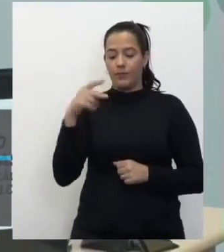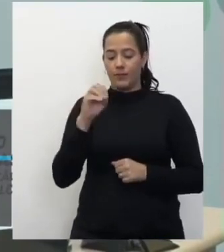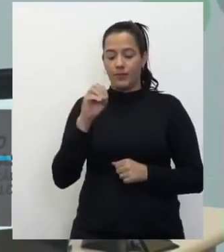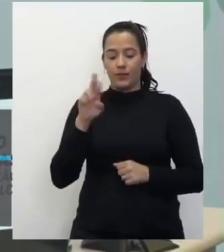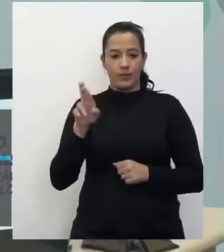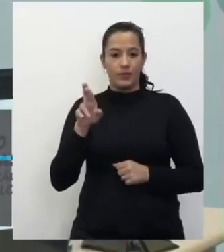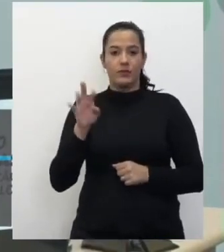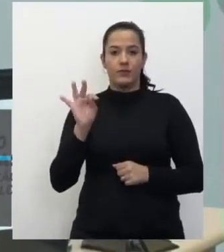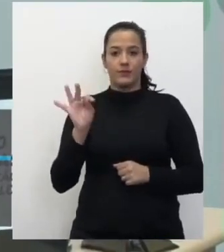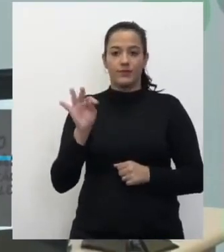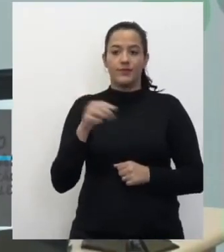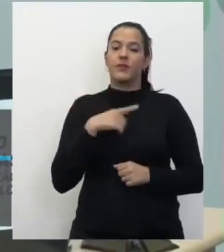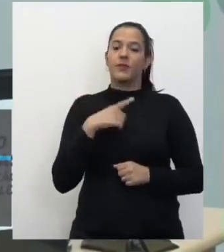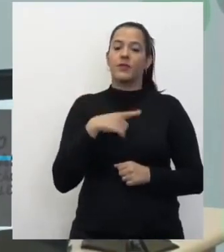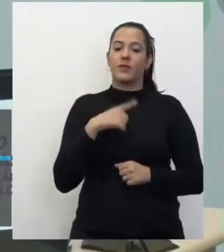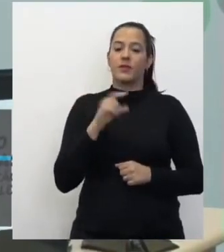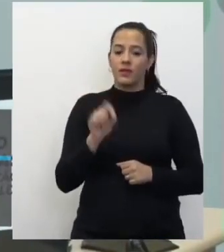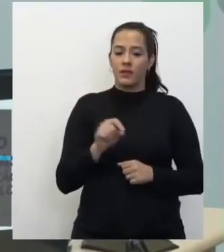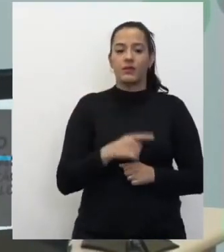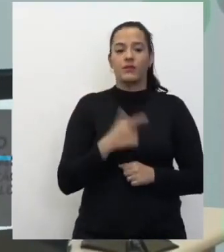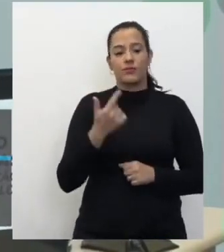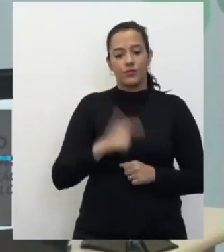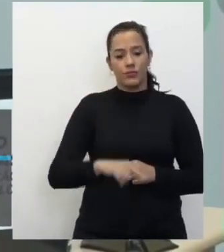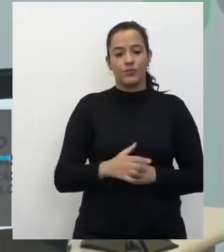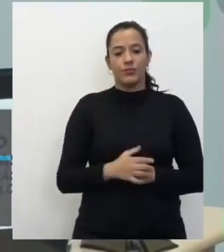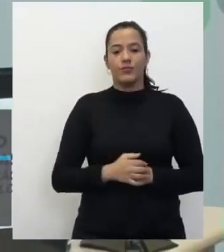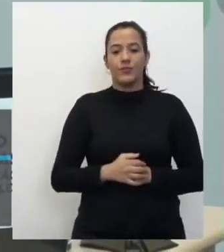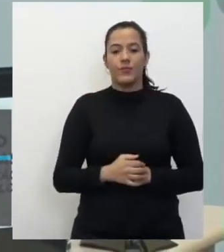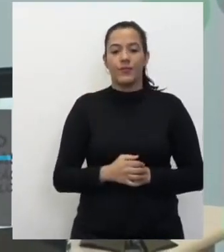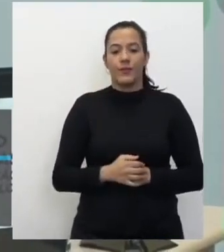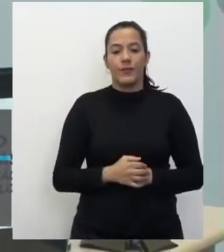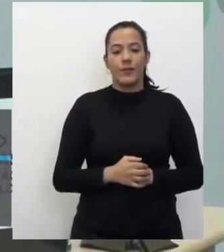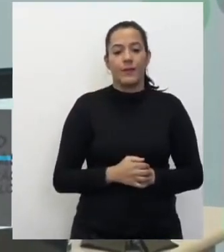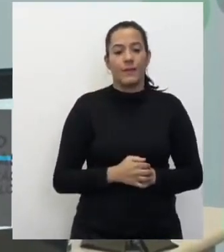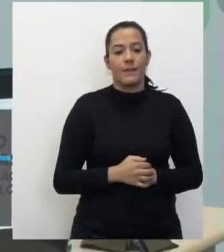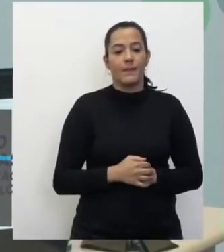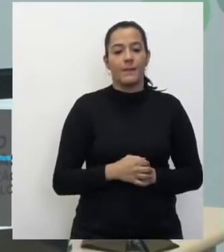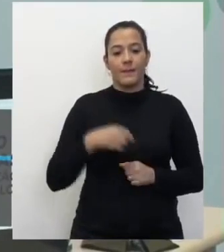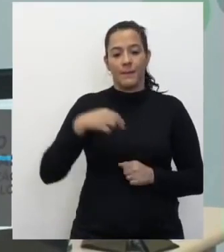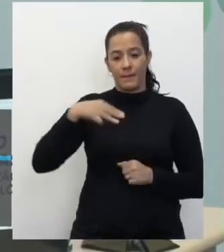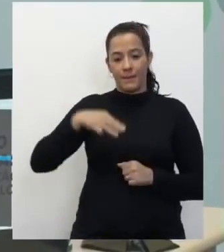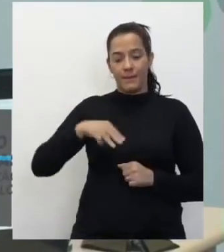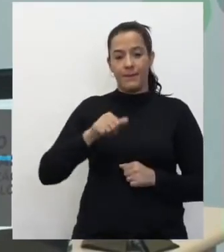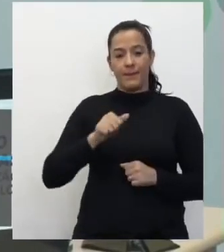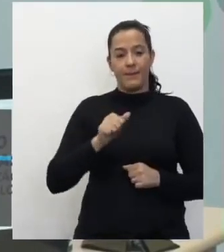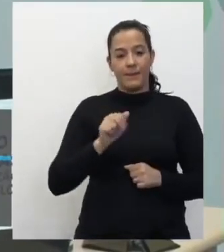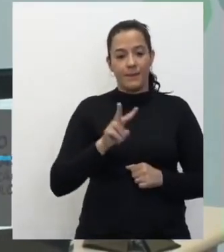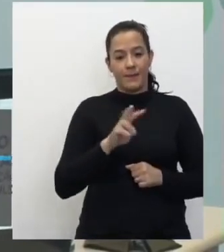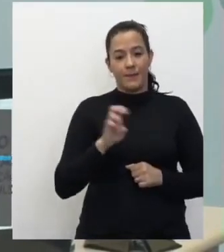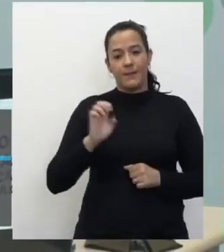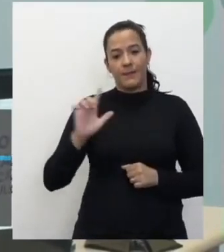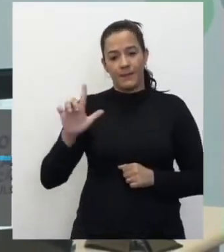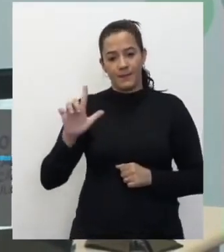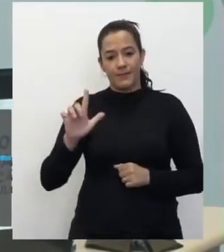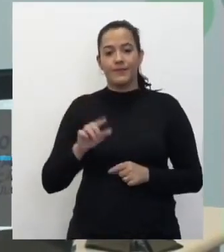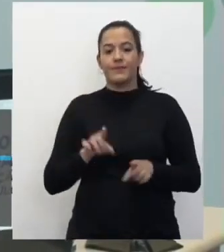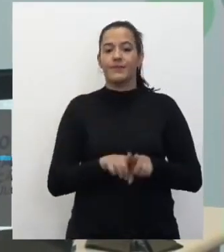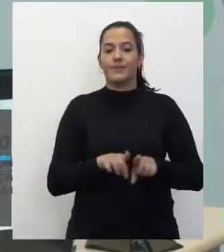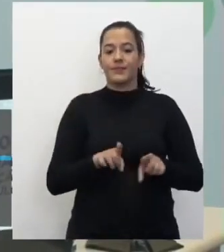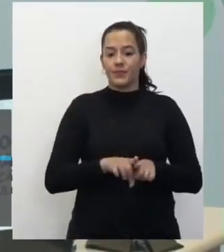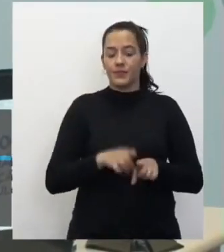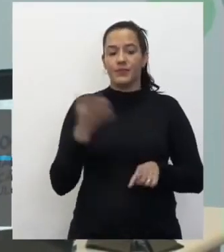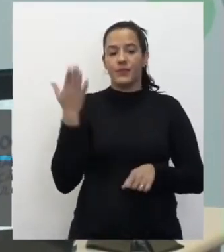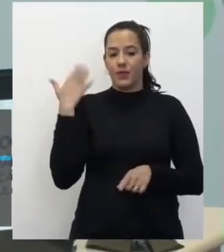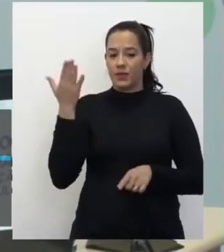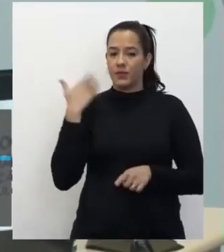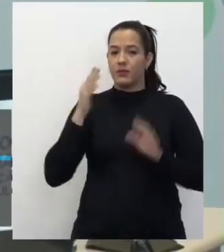Marvel. Capaz, viu? Simpsons já fez tanta coisa. Marvel e DC já teve, viu, gente? Diz que muito